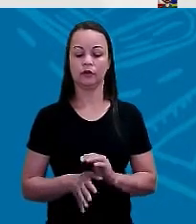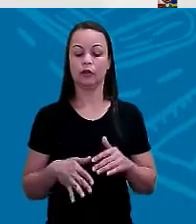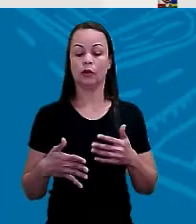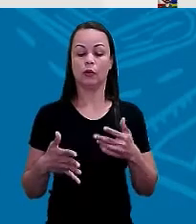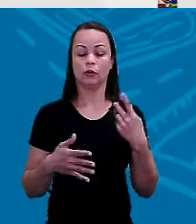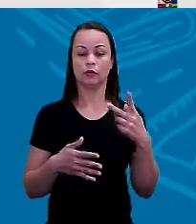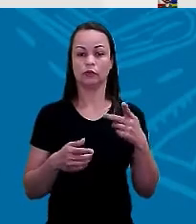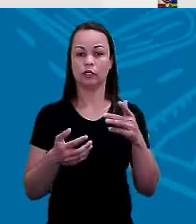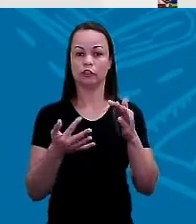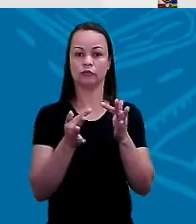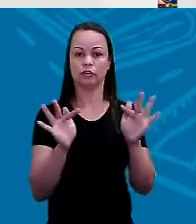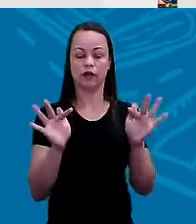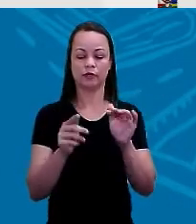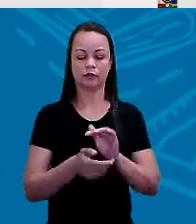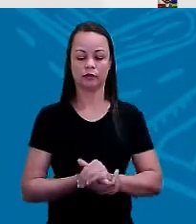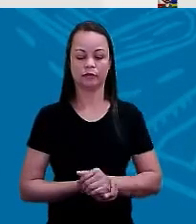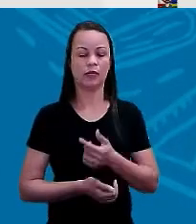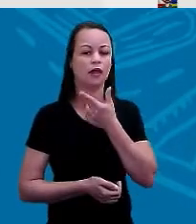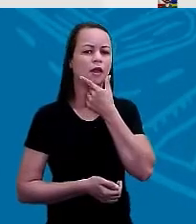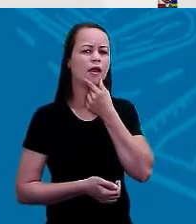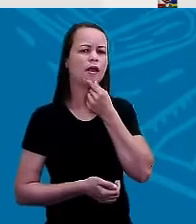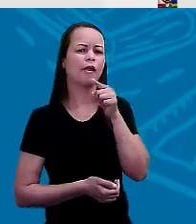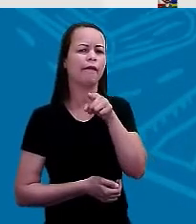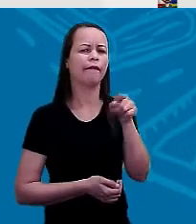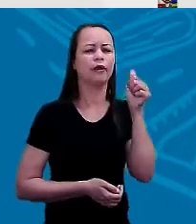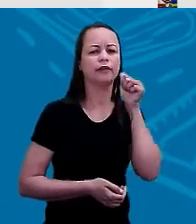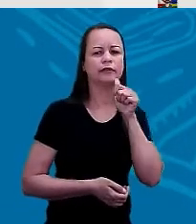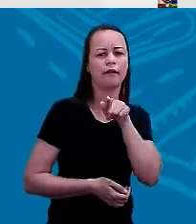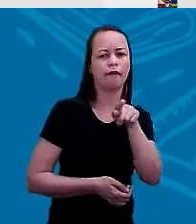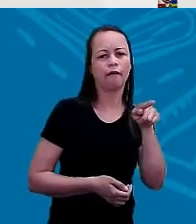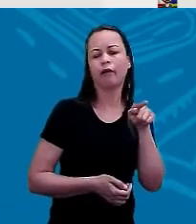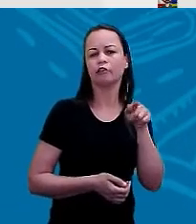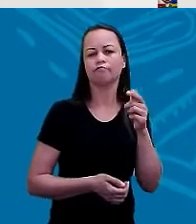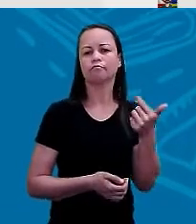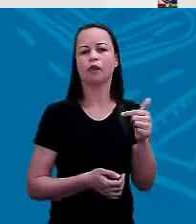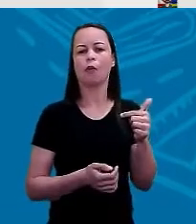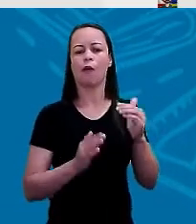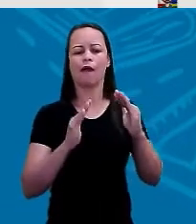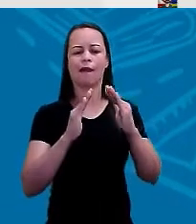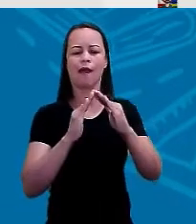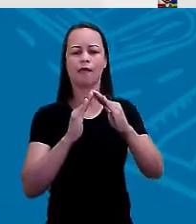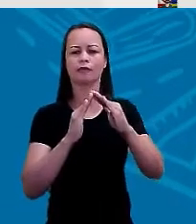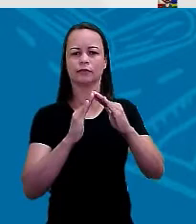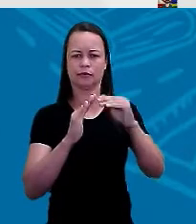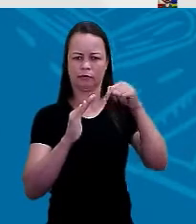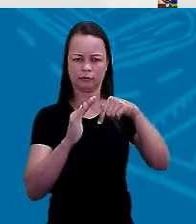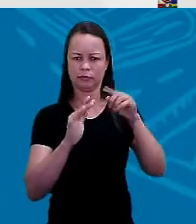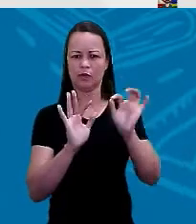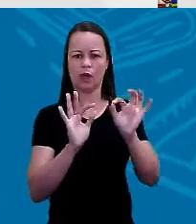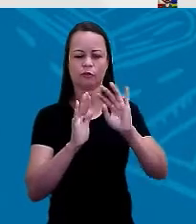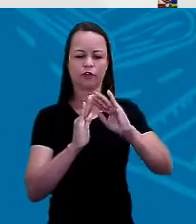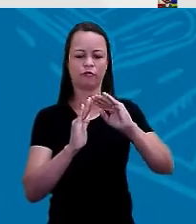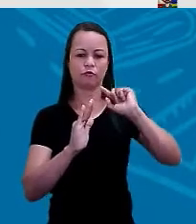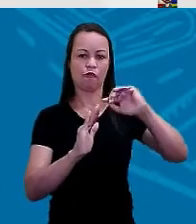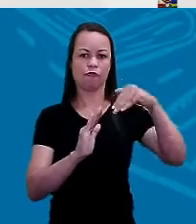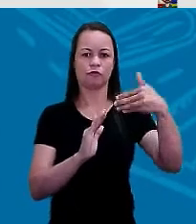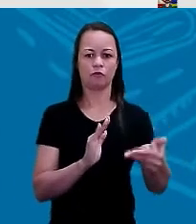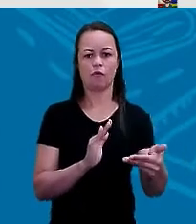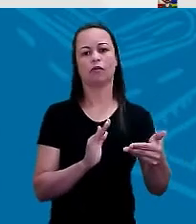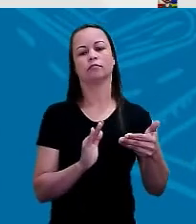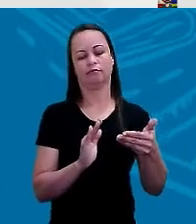seja, eles ou elas não estavam em casa. Eles estavam fora. Então, observe que sempre eu